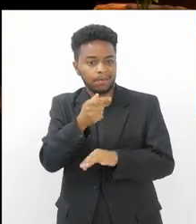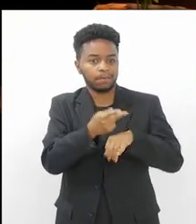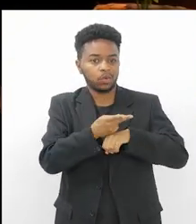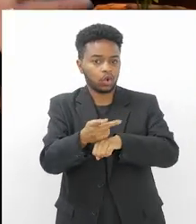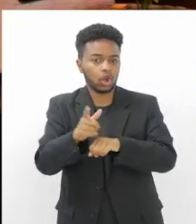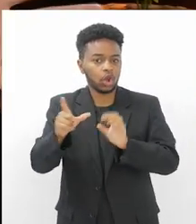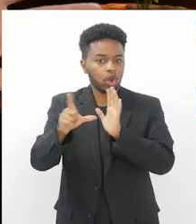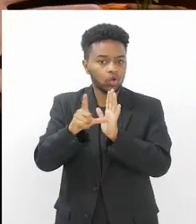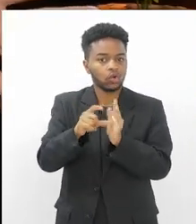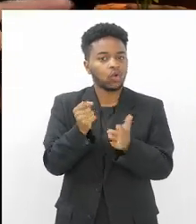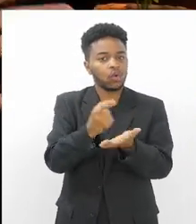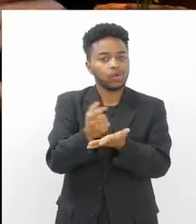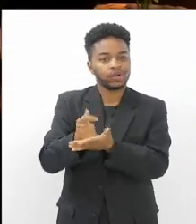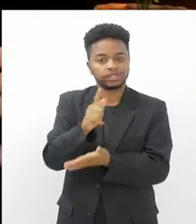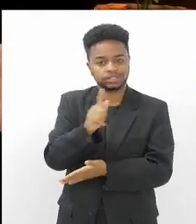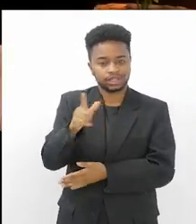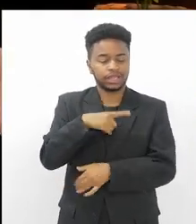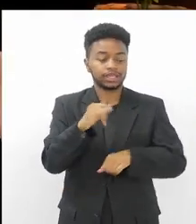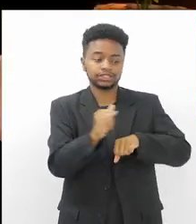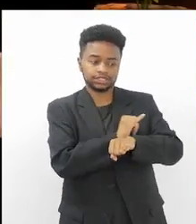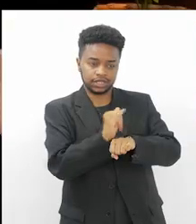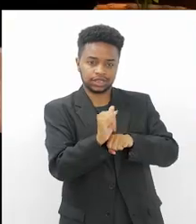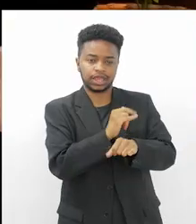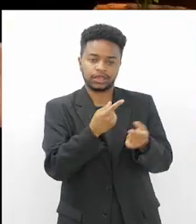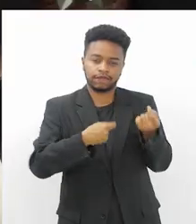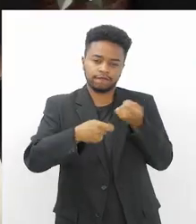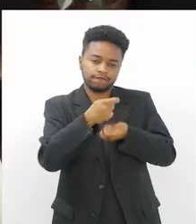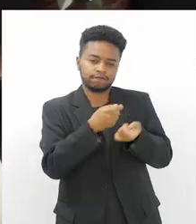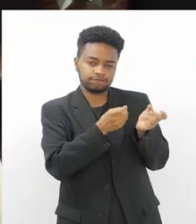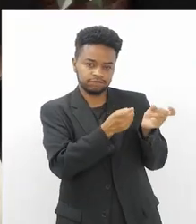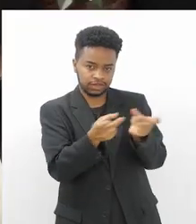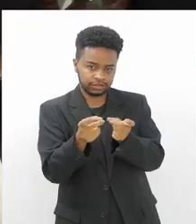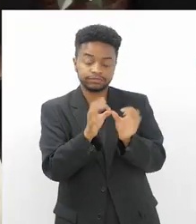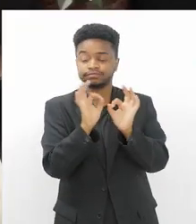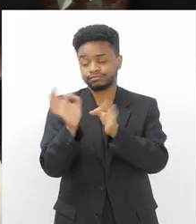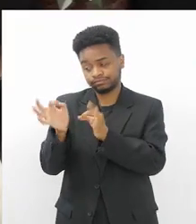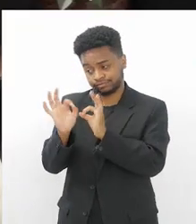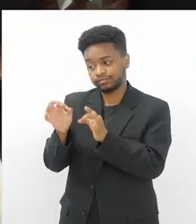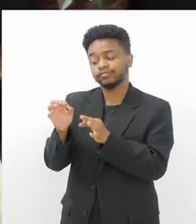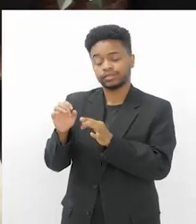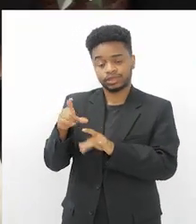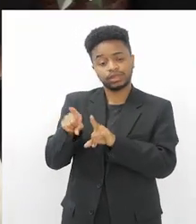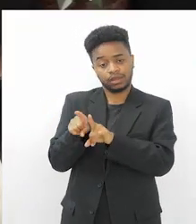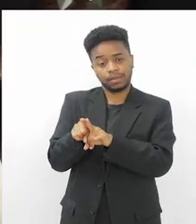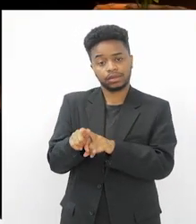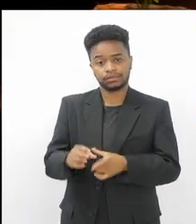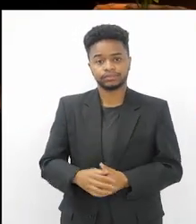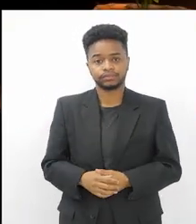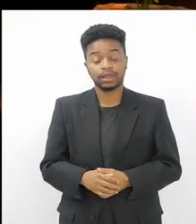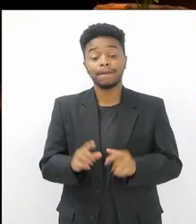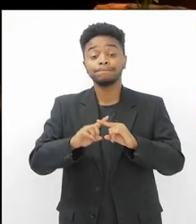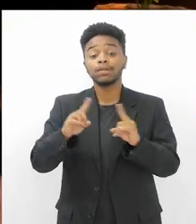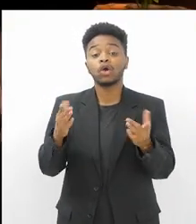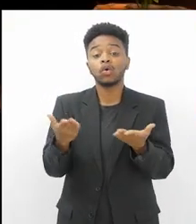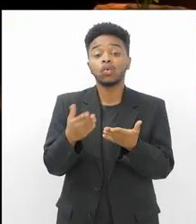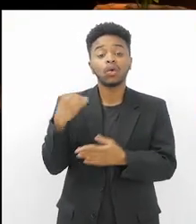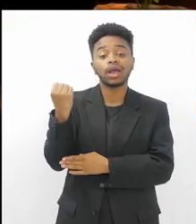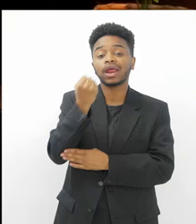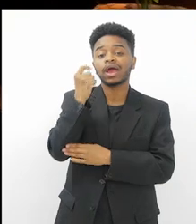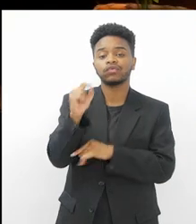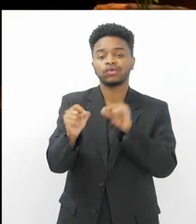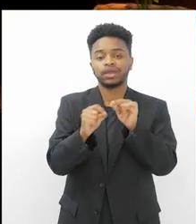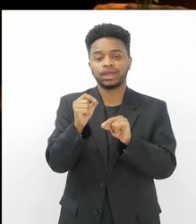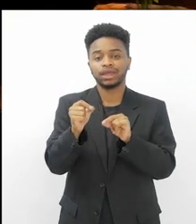vai vai para a loja para fazer isso. É a famosa estratégia do comércio. Né? Exatamente. Existe isso também. E a coisa